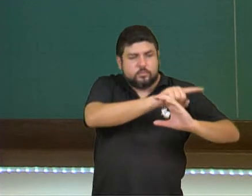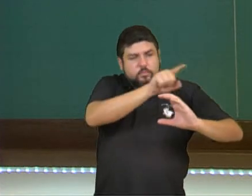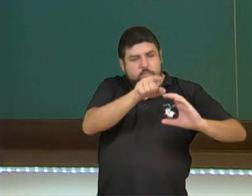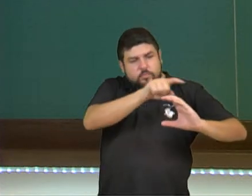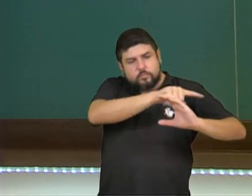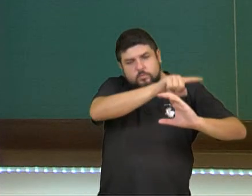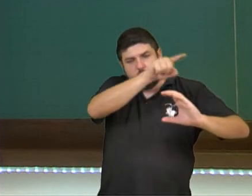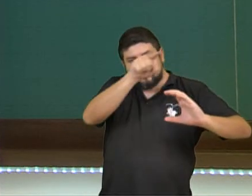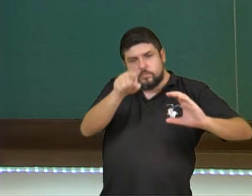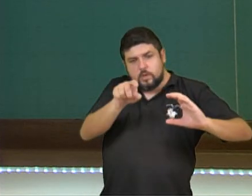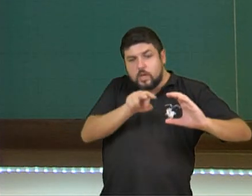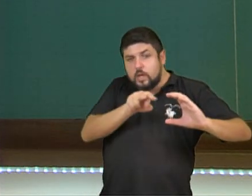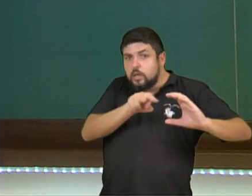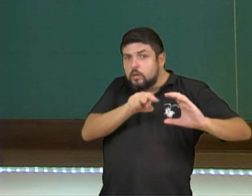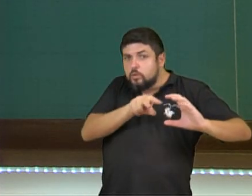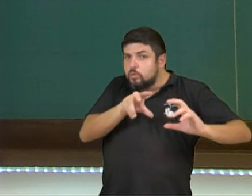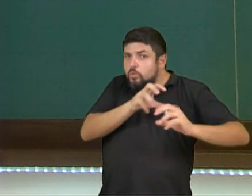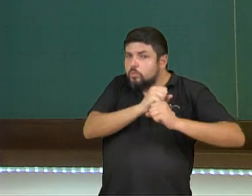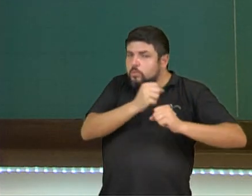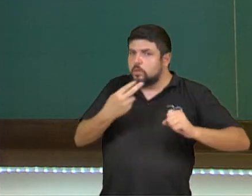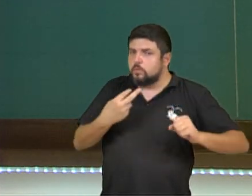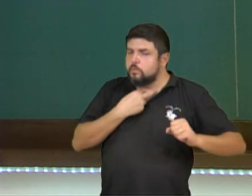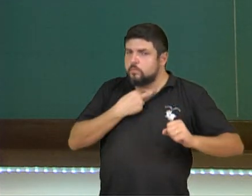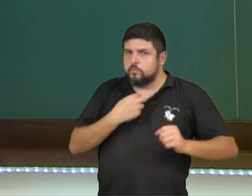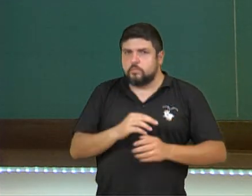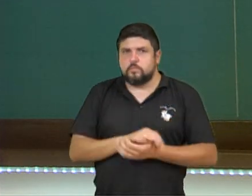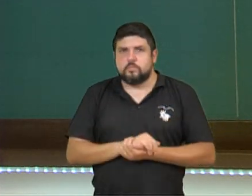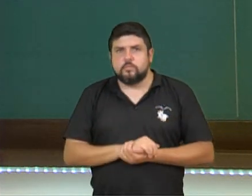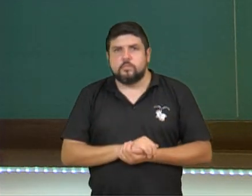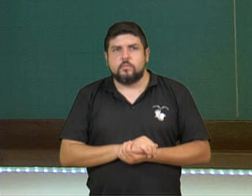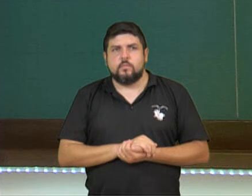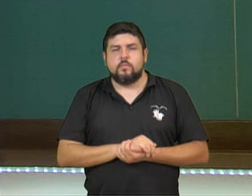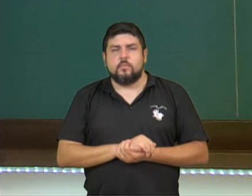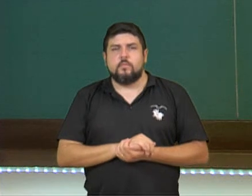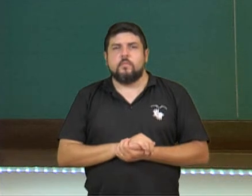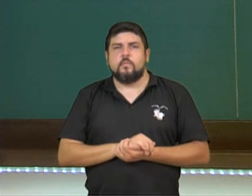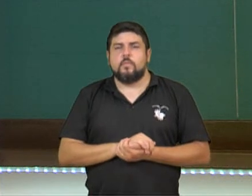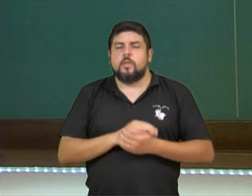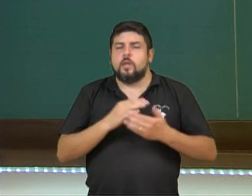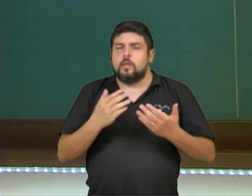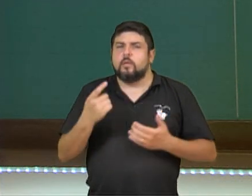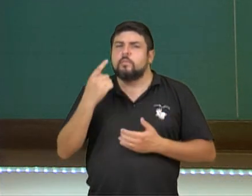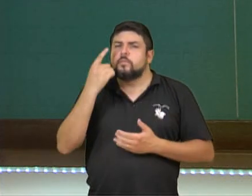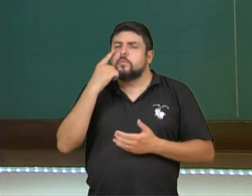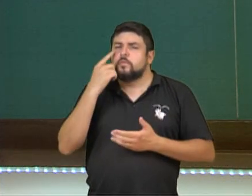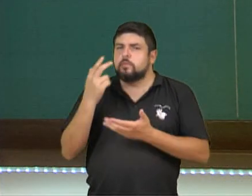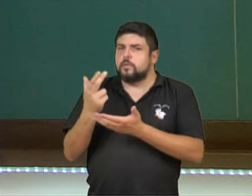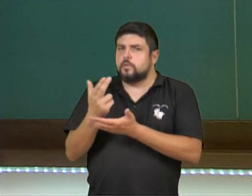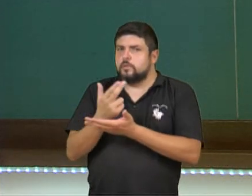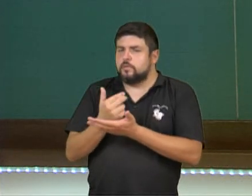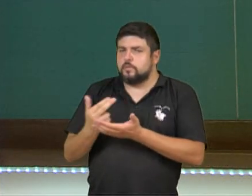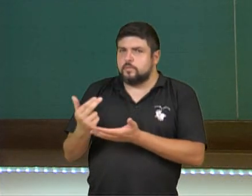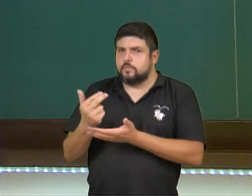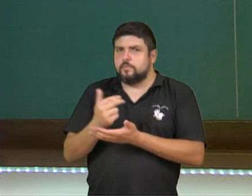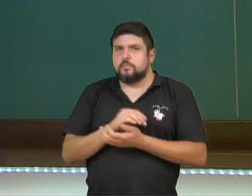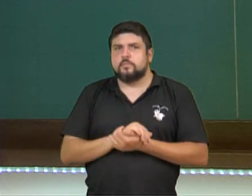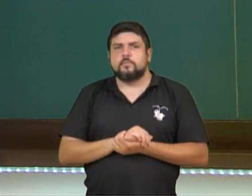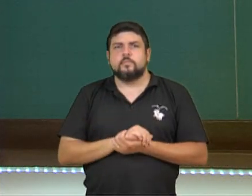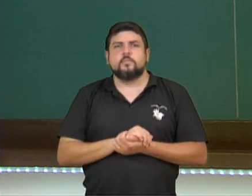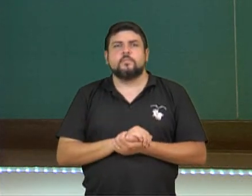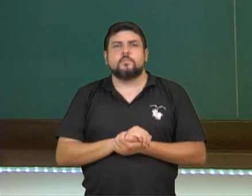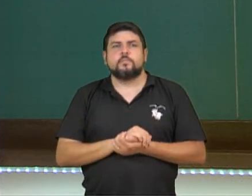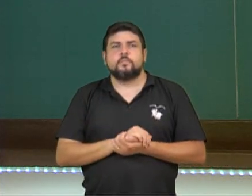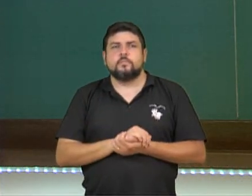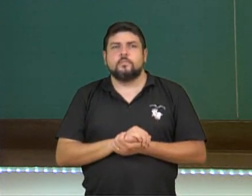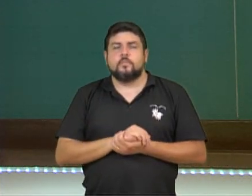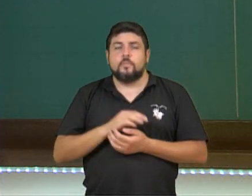distributiva, ok? Então lá, o quadrado da diferença, vamos ver isso em desenho, geometricamente. Vamos considerar um